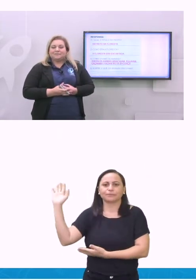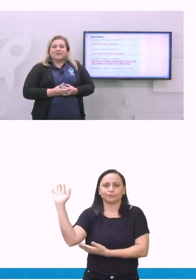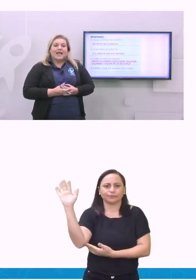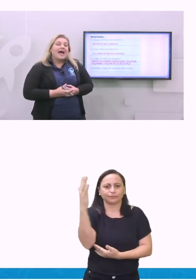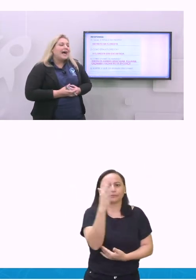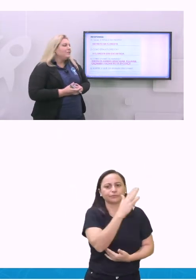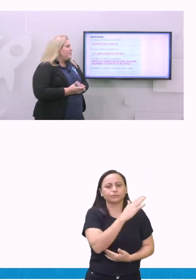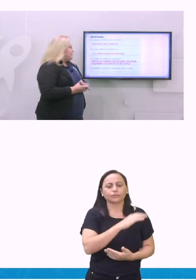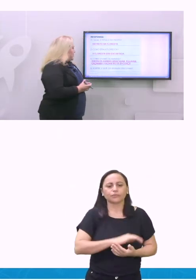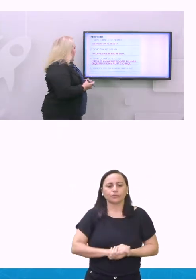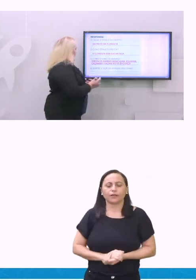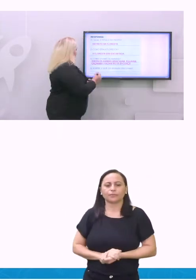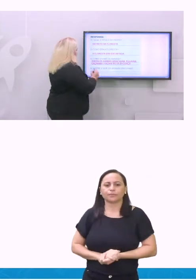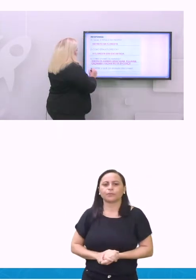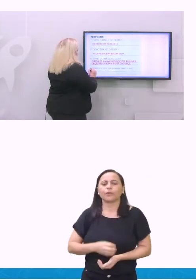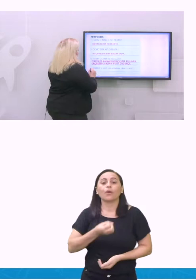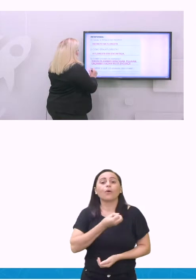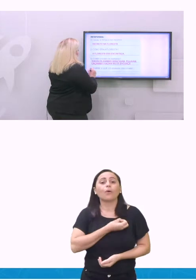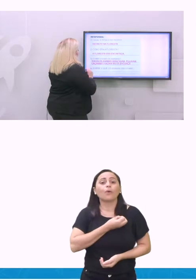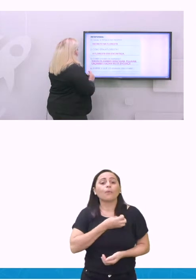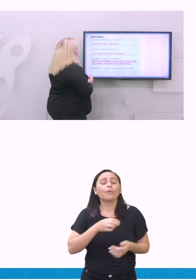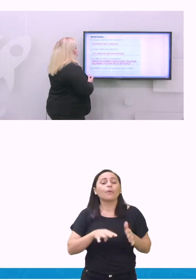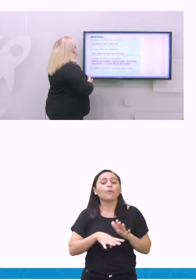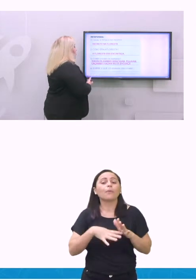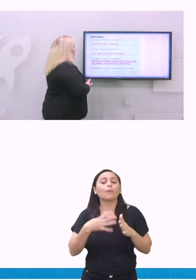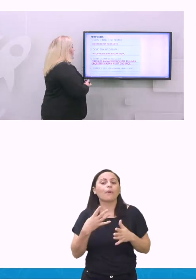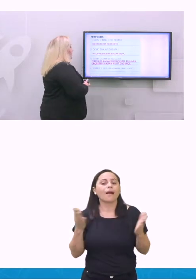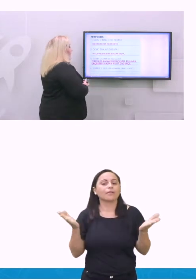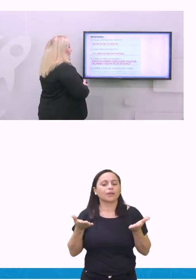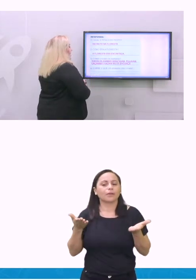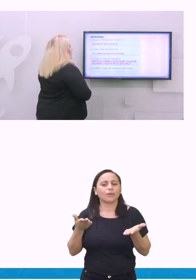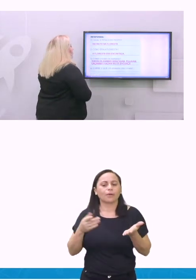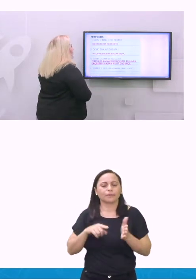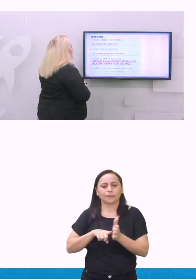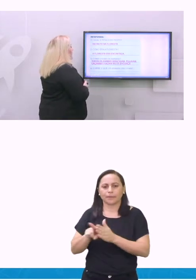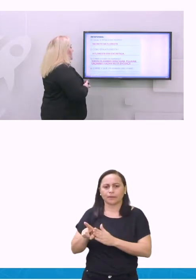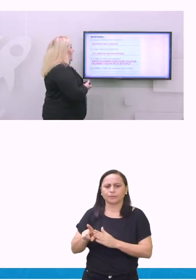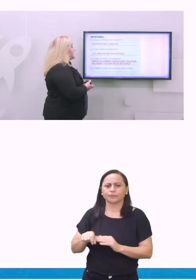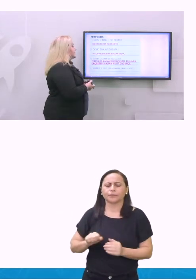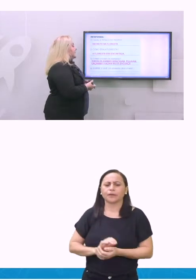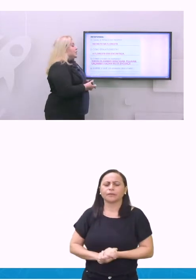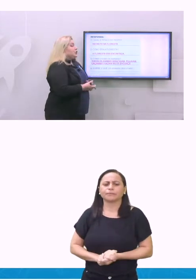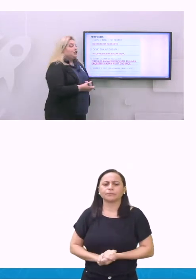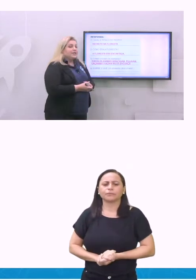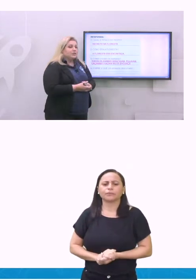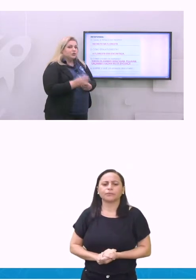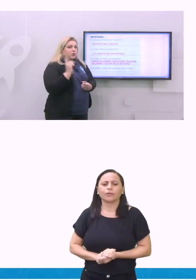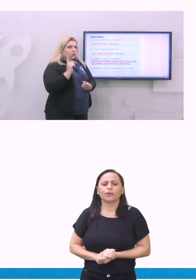floresta. A número 4, ó, sobre o que os animais